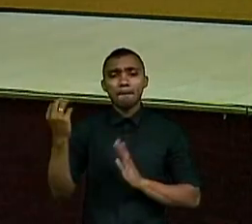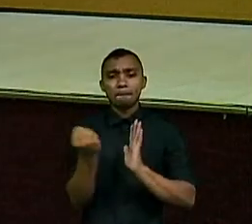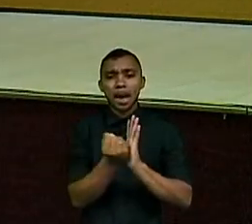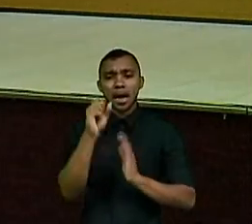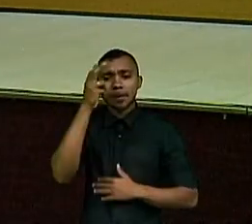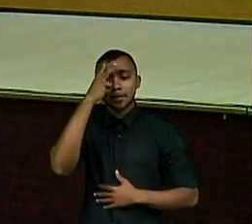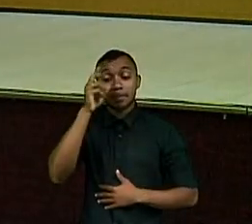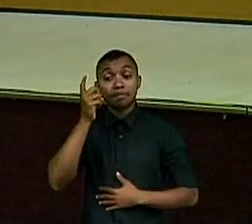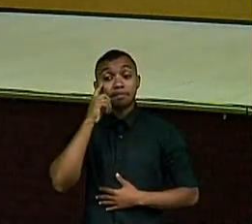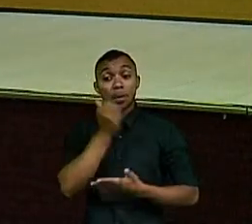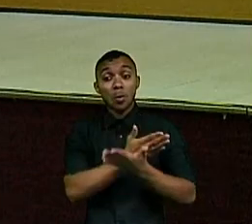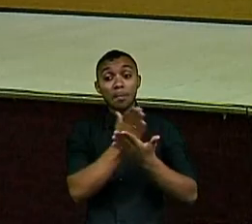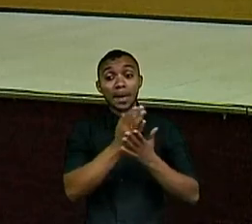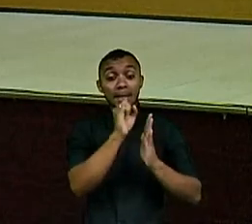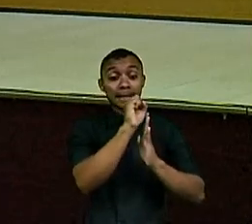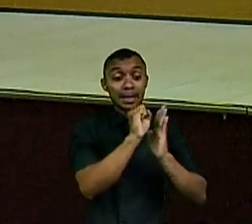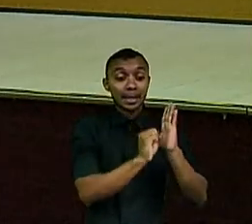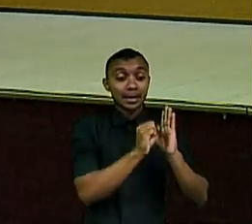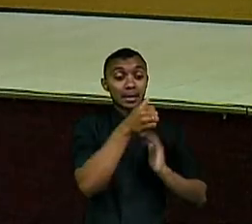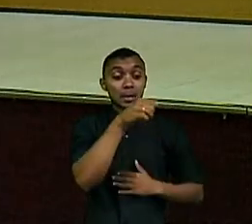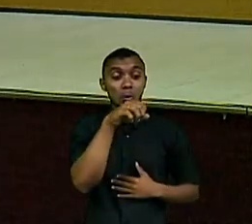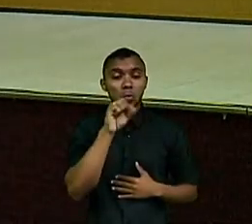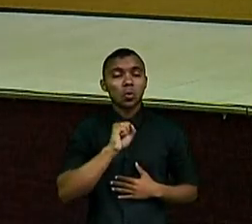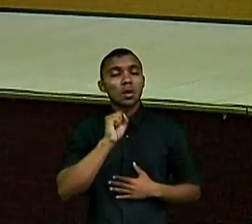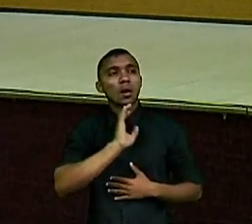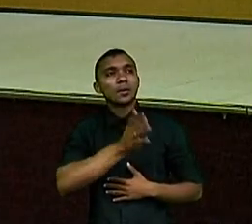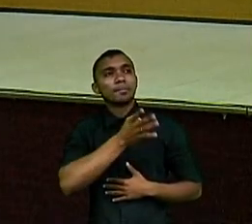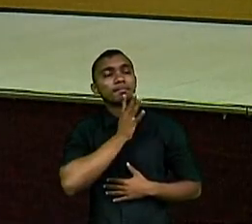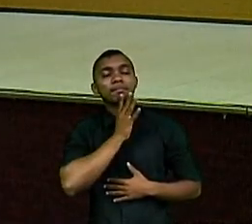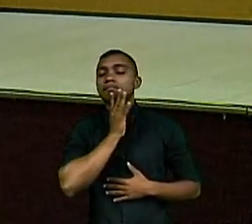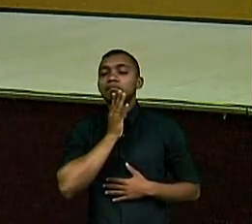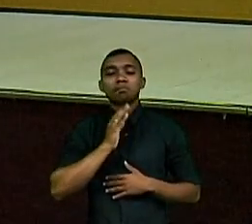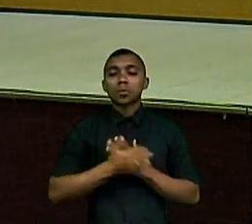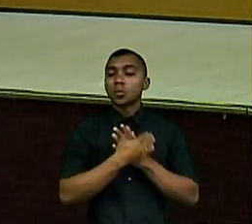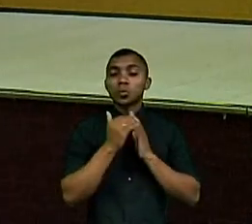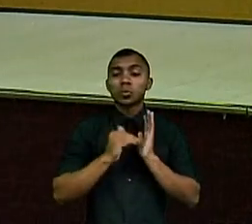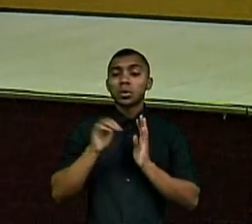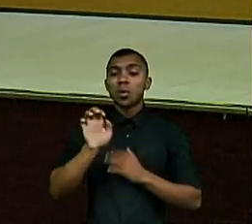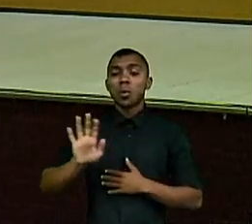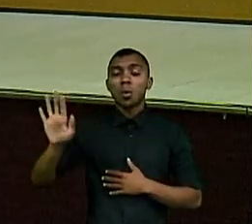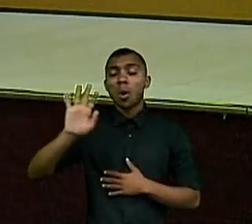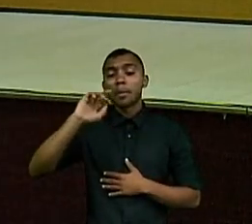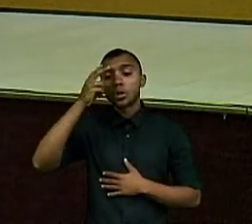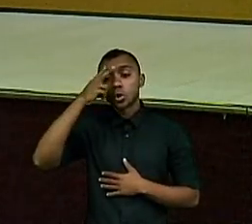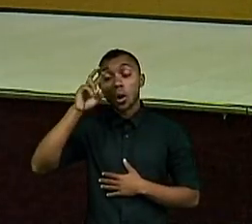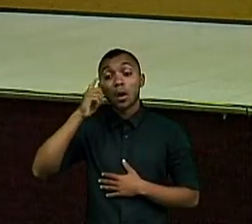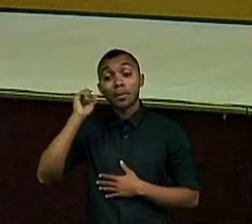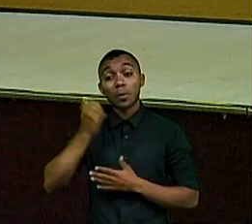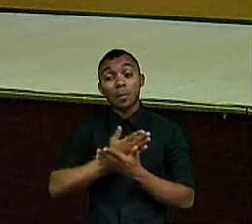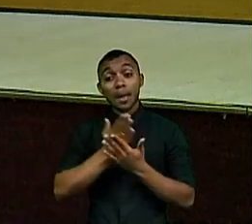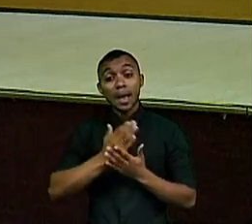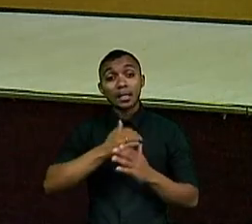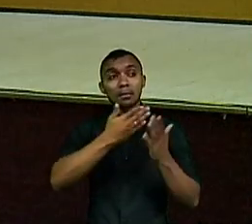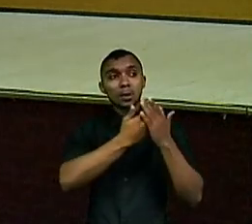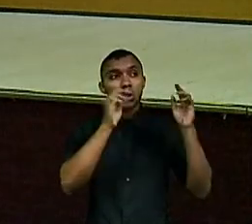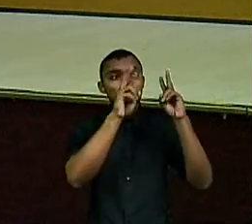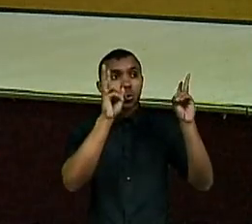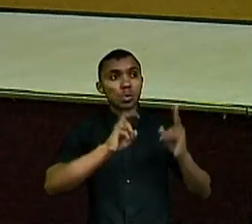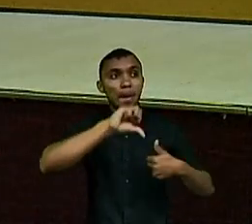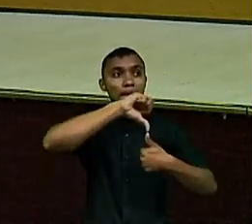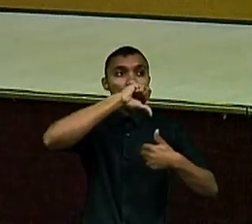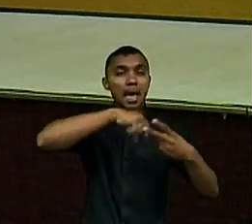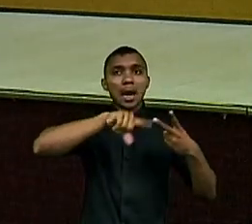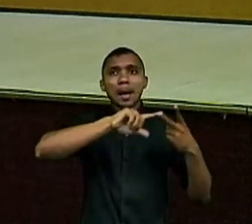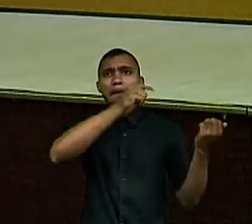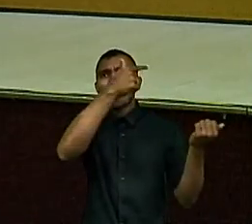o século 18 quando a gente estuda história em suas histórias da Europa vai começar a estudar América vai começar a estudar o resto do